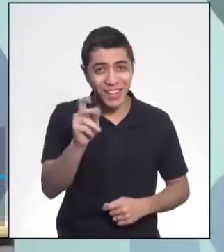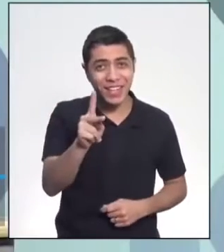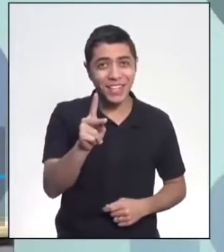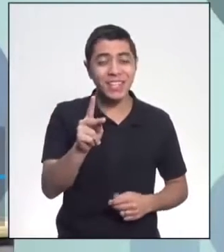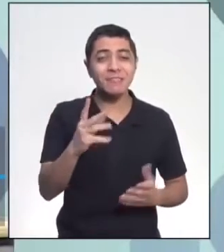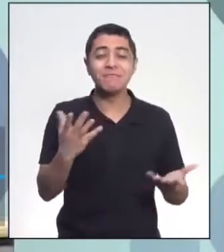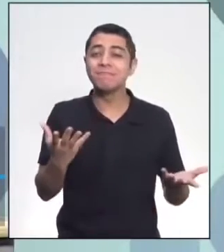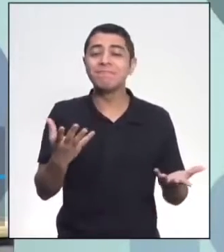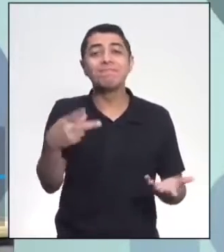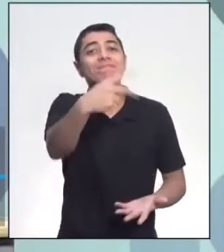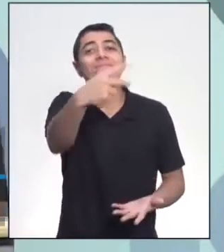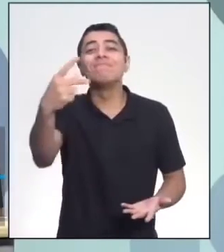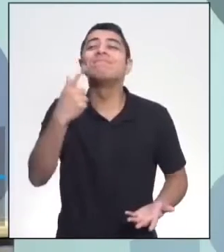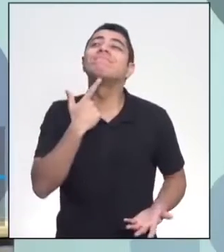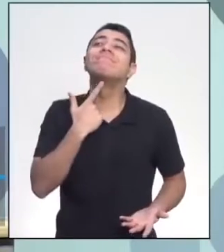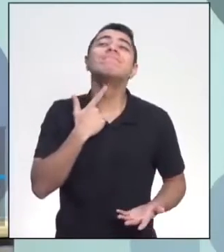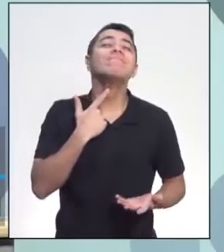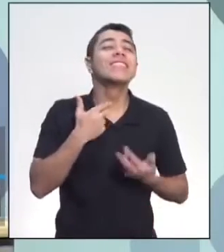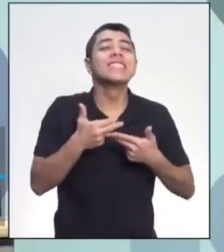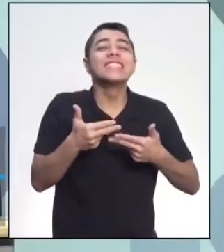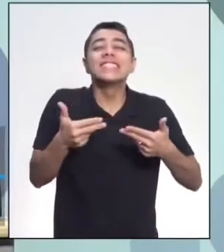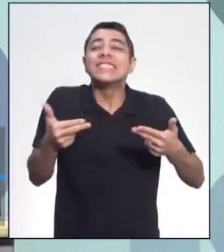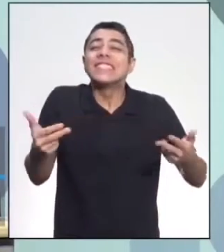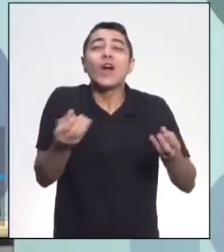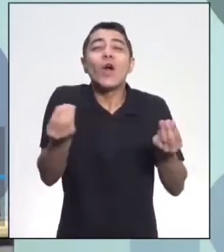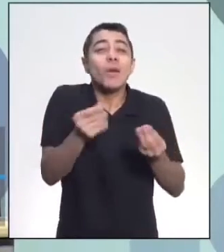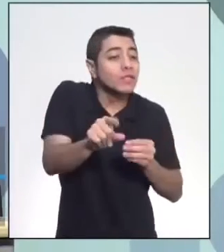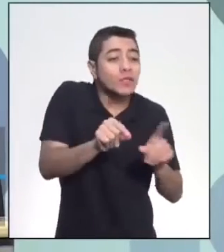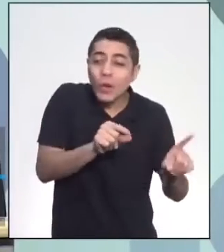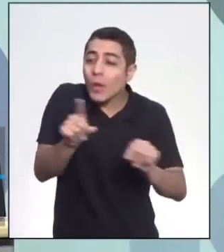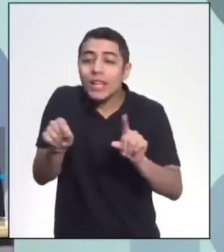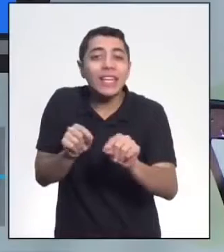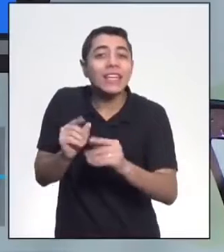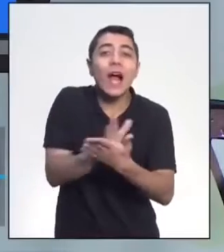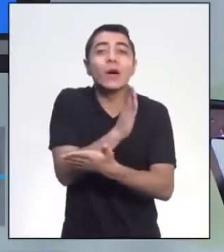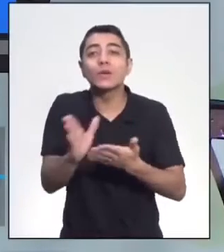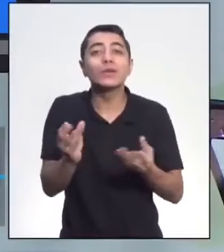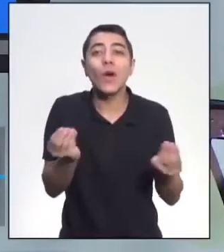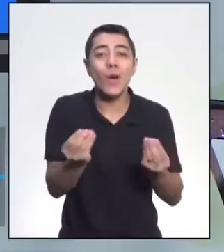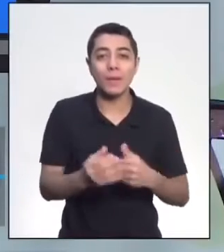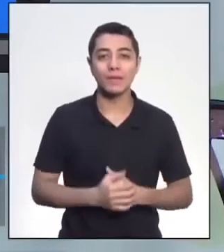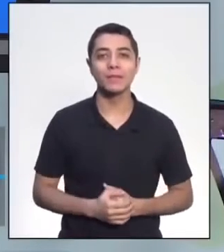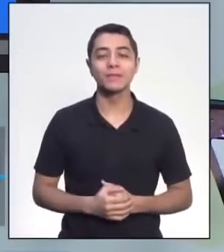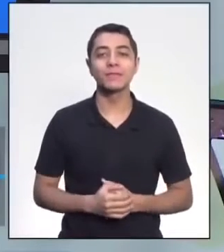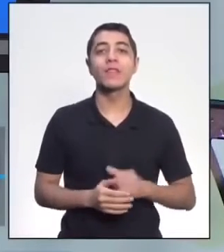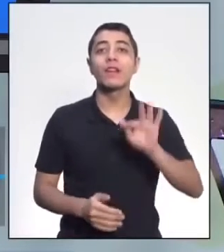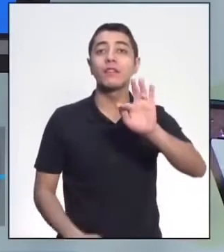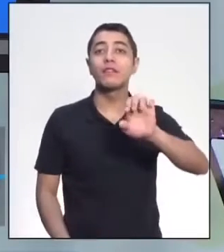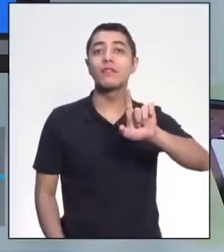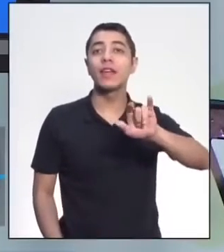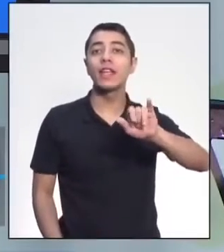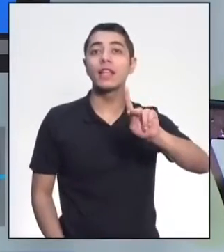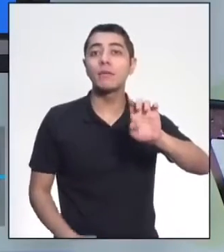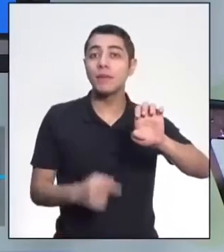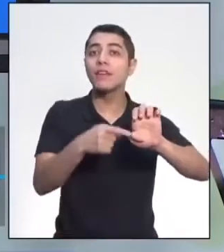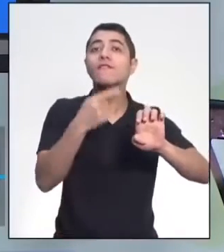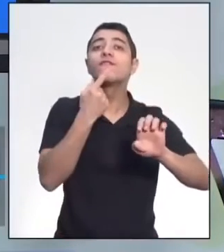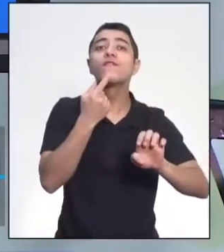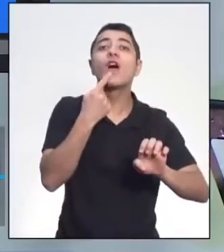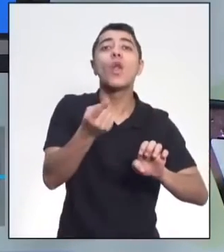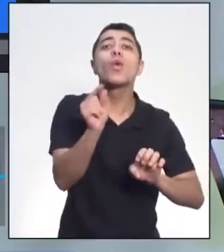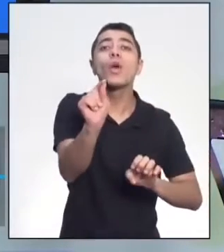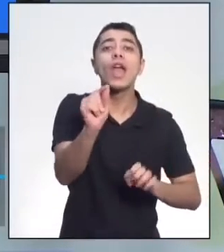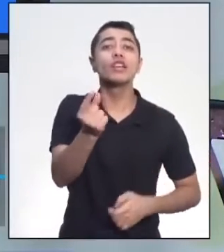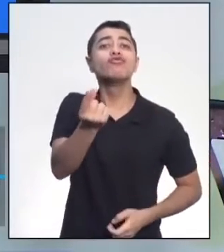tantos desejos, como é que a gente vai separar alguns, hein, Mauro? O Felipe tá dizendo que vai fazer doações. Ó, Felipe. Gente boa,